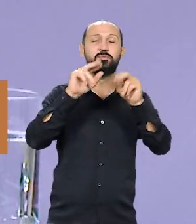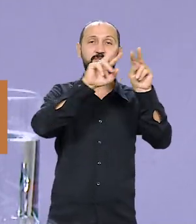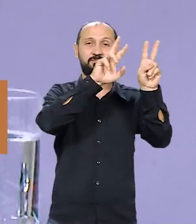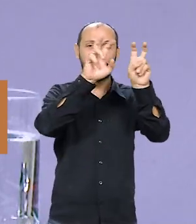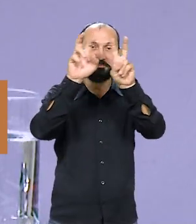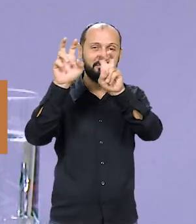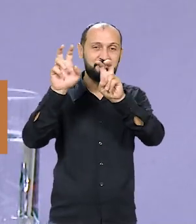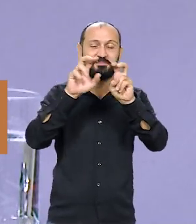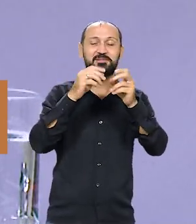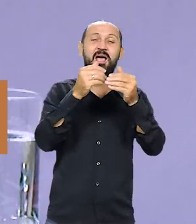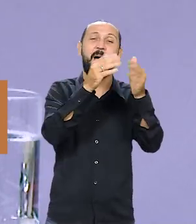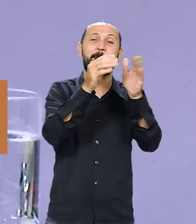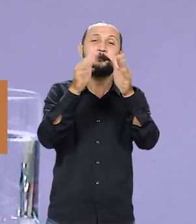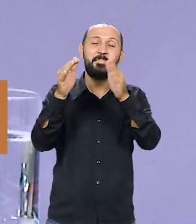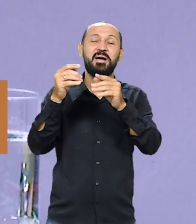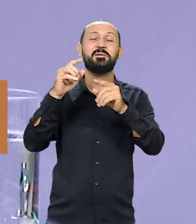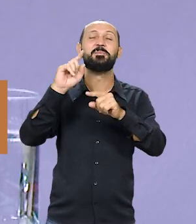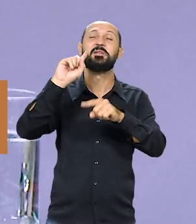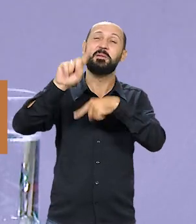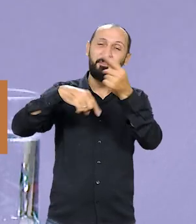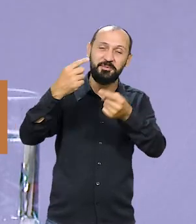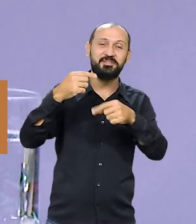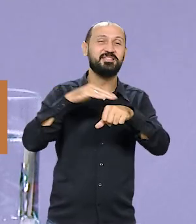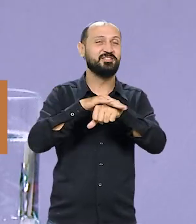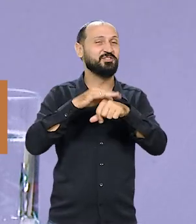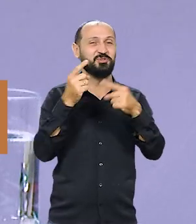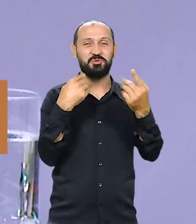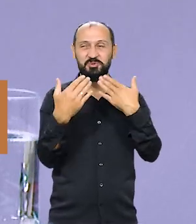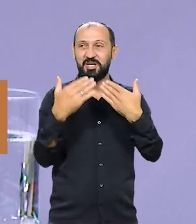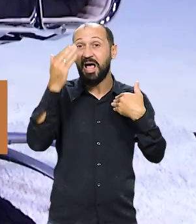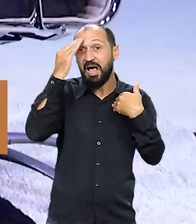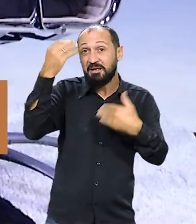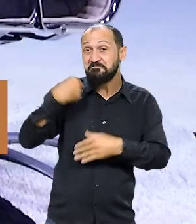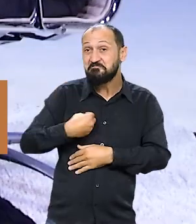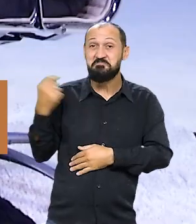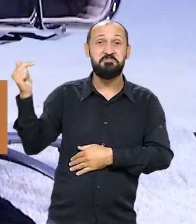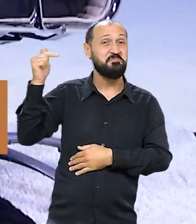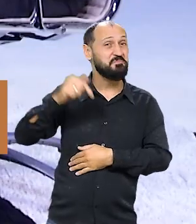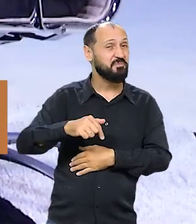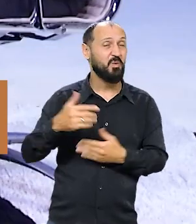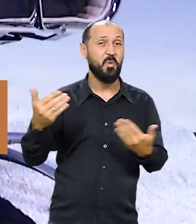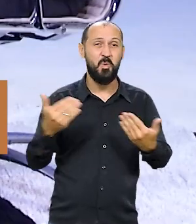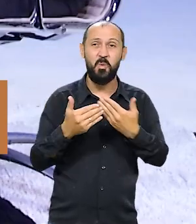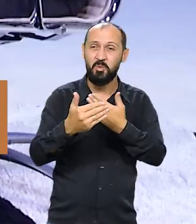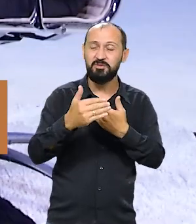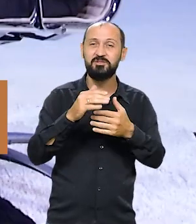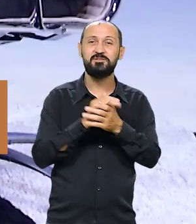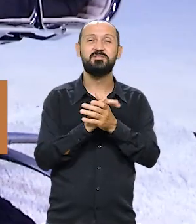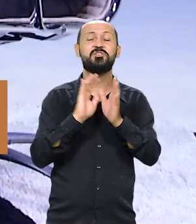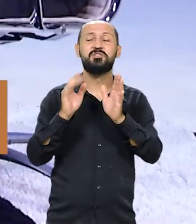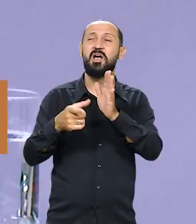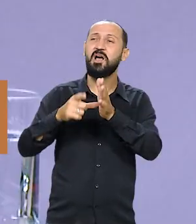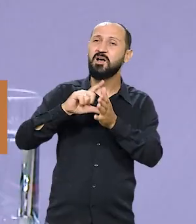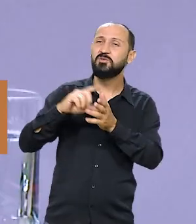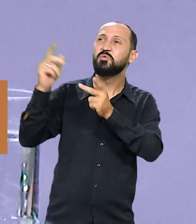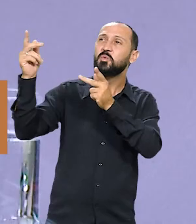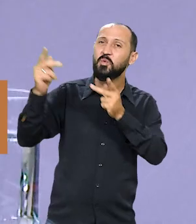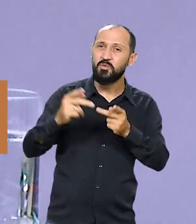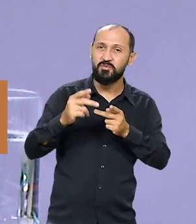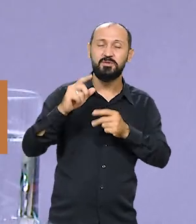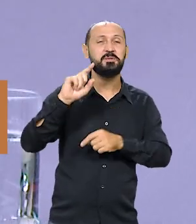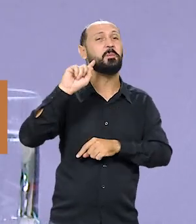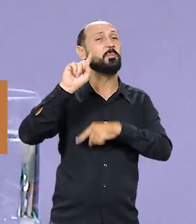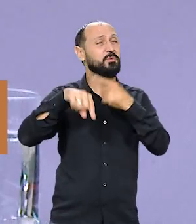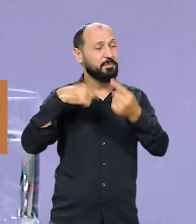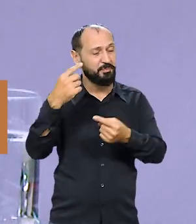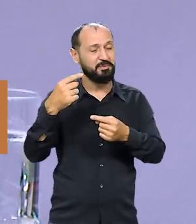Ficaram muitos temas aí para serem discutidos ainda. Agradeço pela sua participação hoje, doutor. Já adianto um